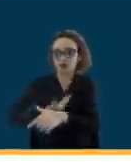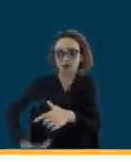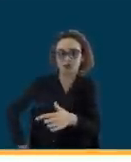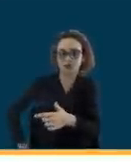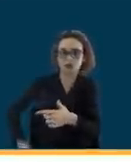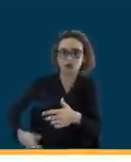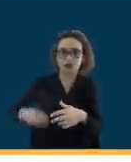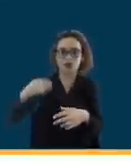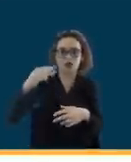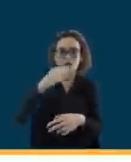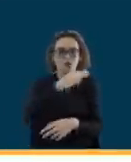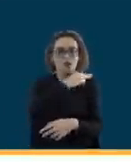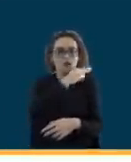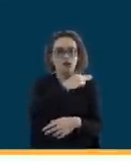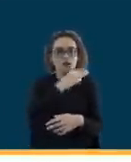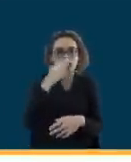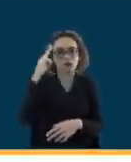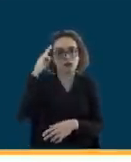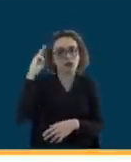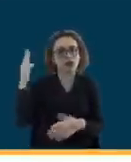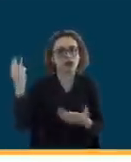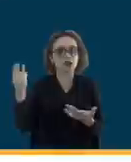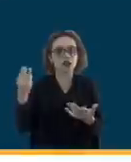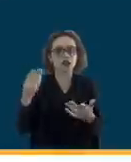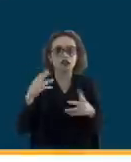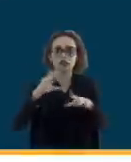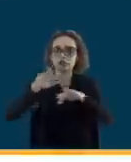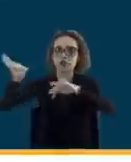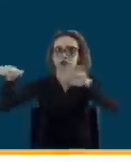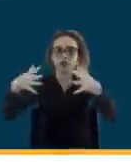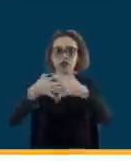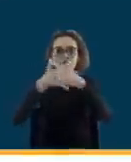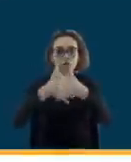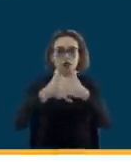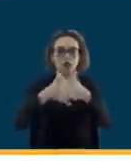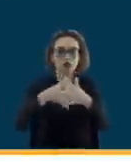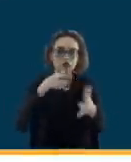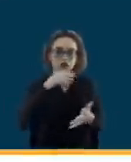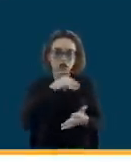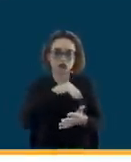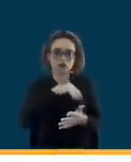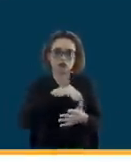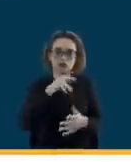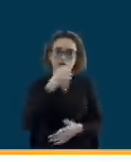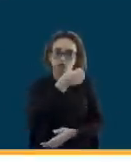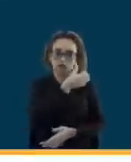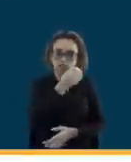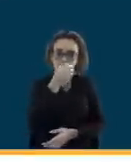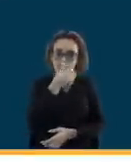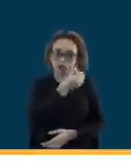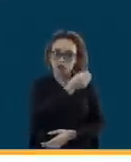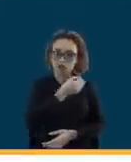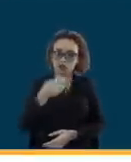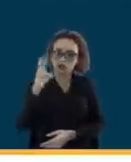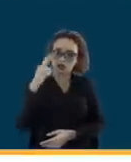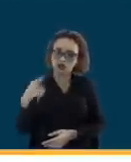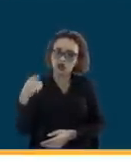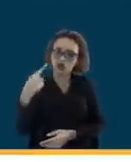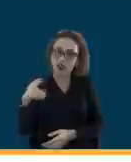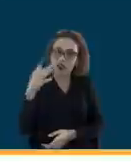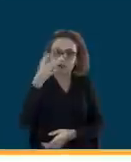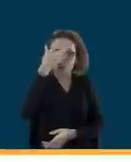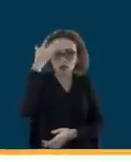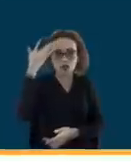necessidade, pegando recursos, gente que se ostenta coisas, pegando esses R$600, né? Que horror, né? Então, nós